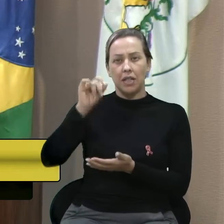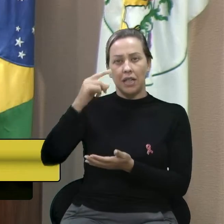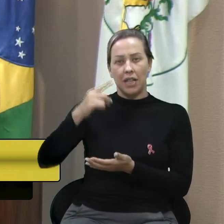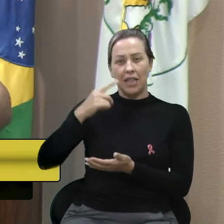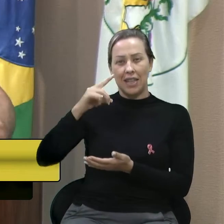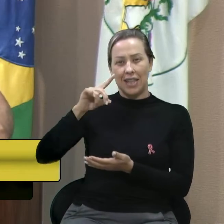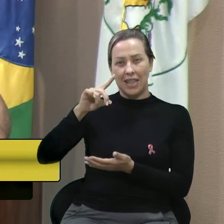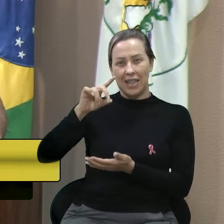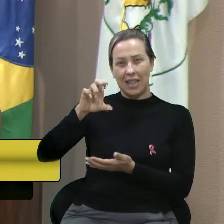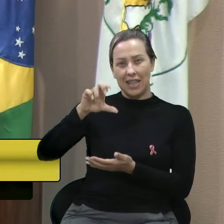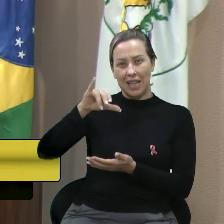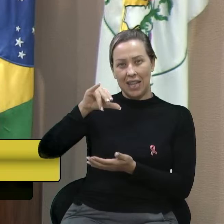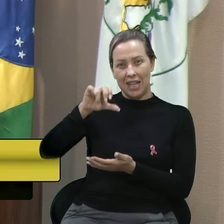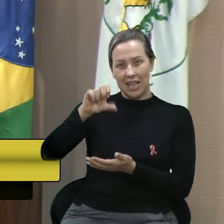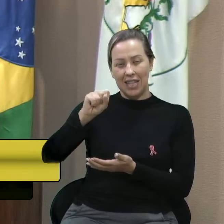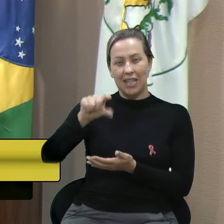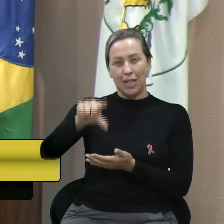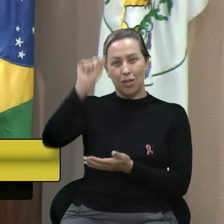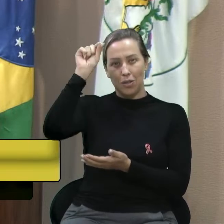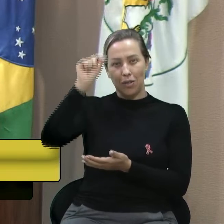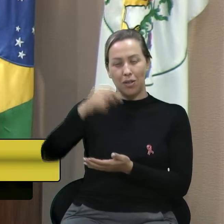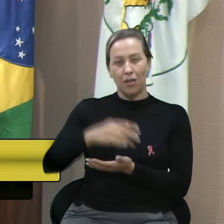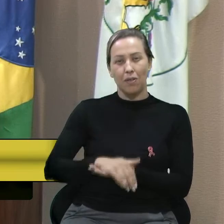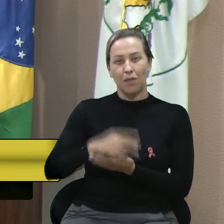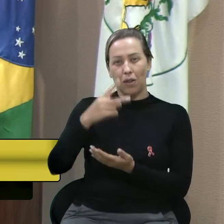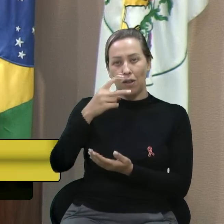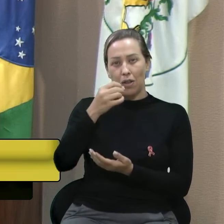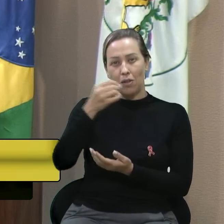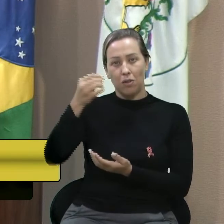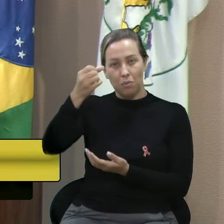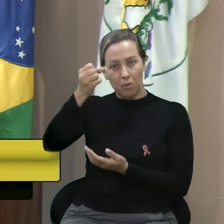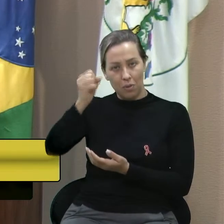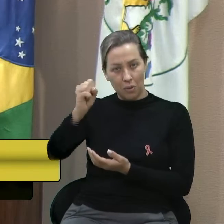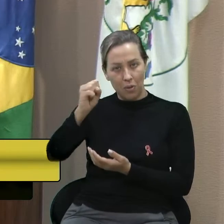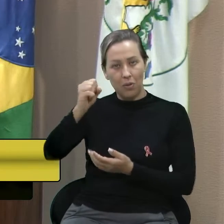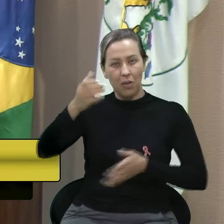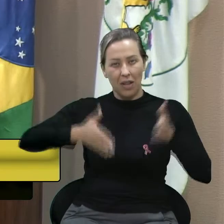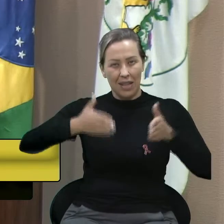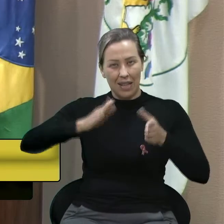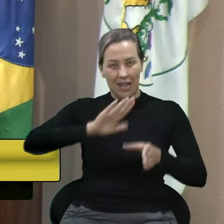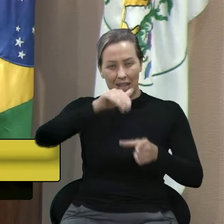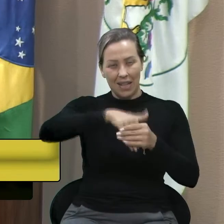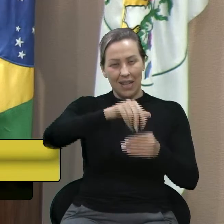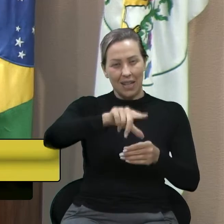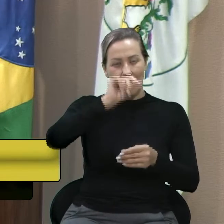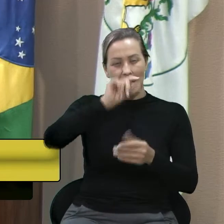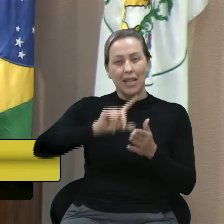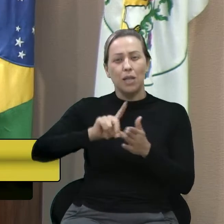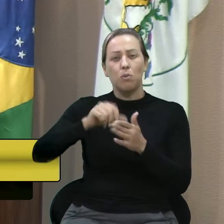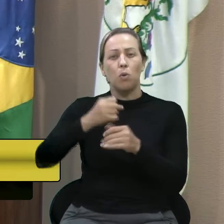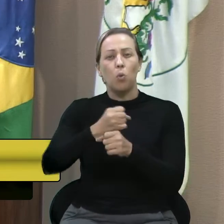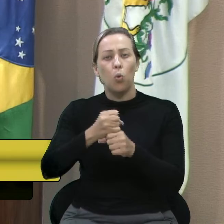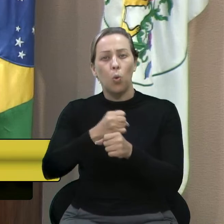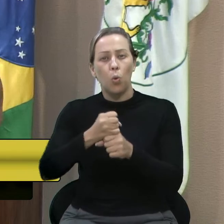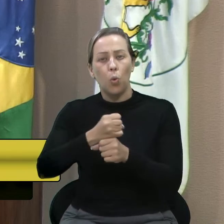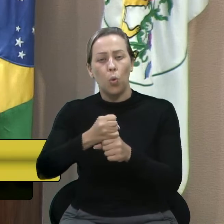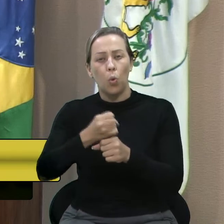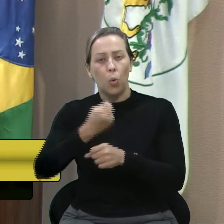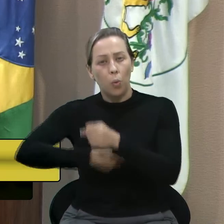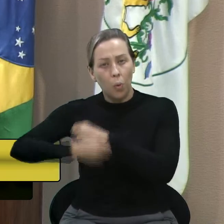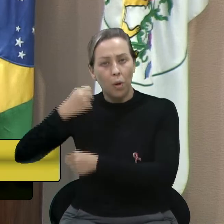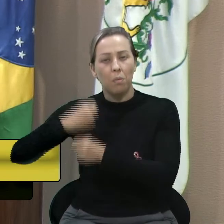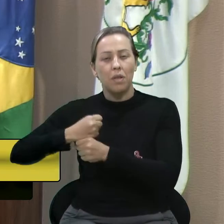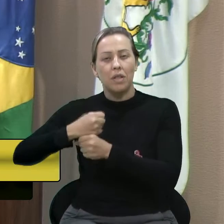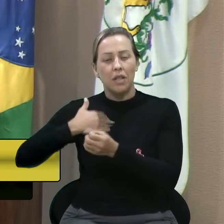época, que foi eleita lá em 2008, enfim, naquela eleição, e depois de muito tempo, né, o ano passado,